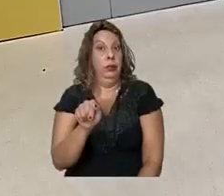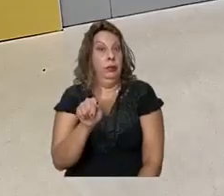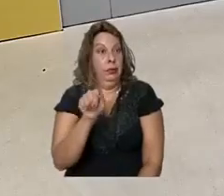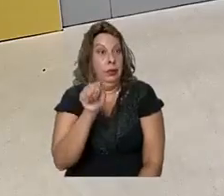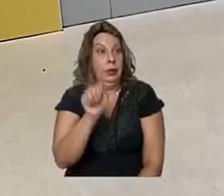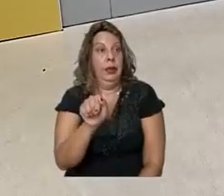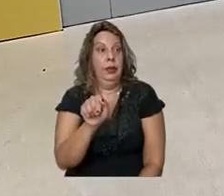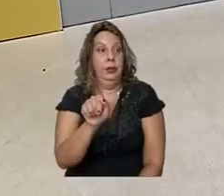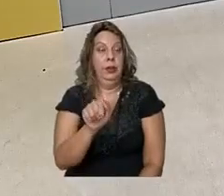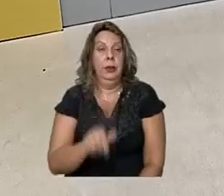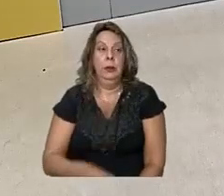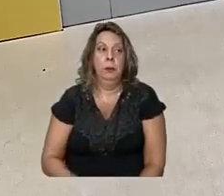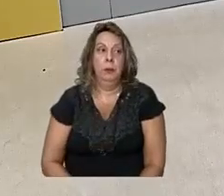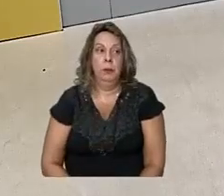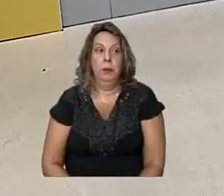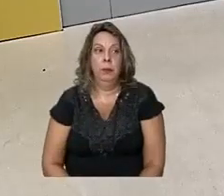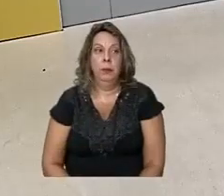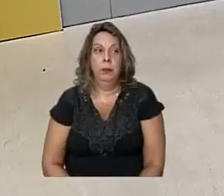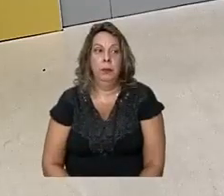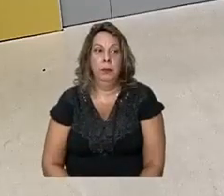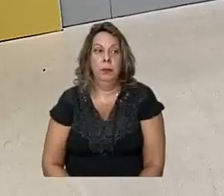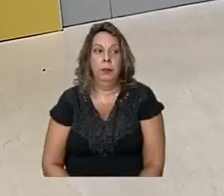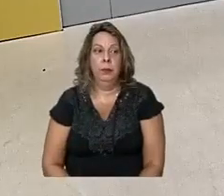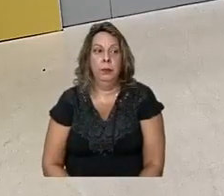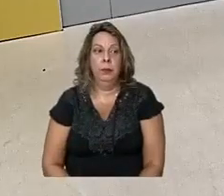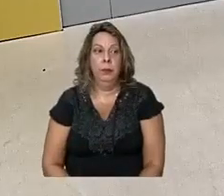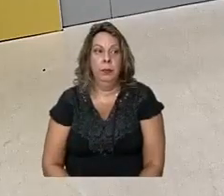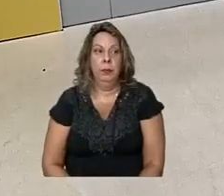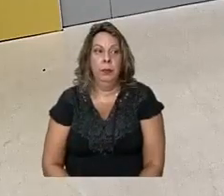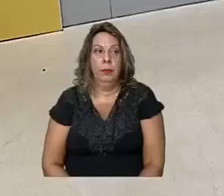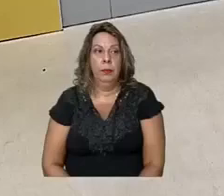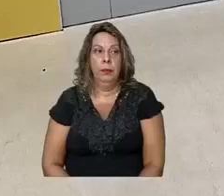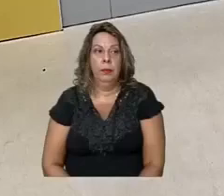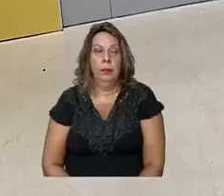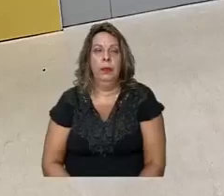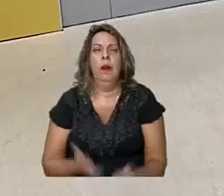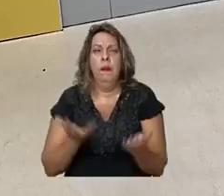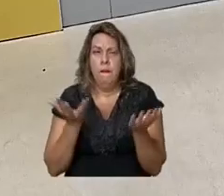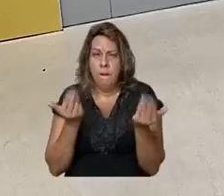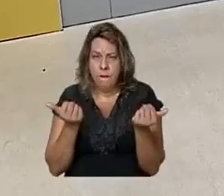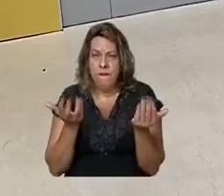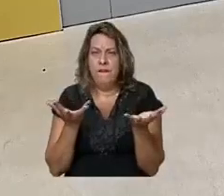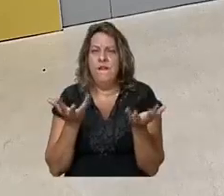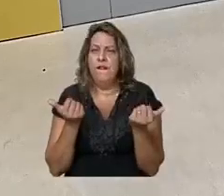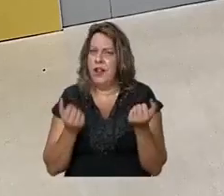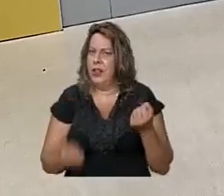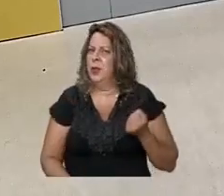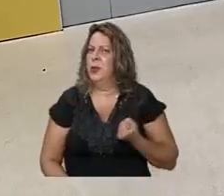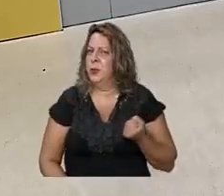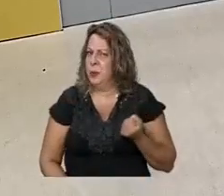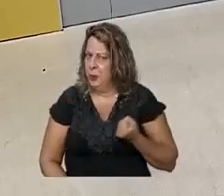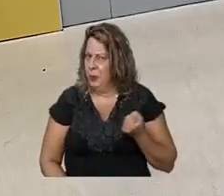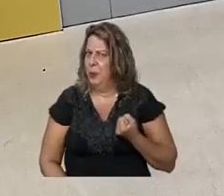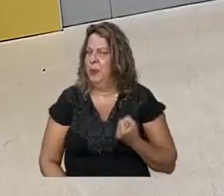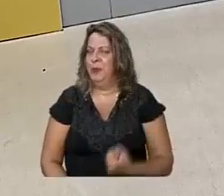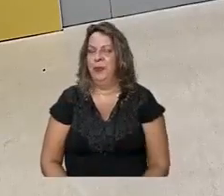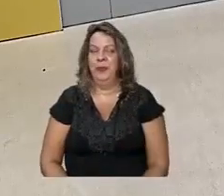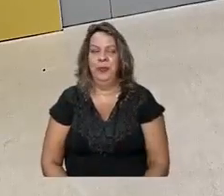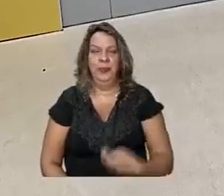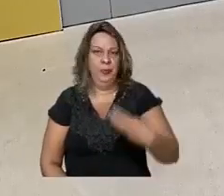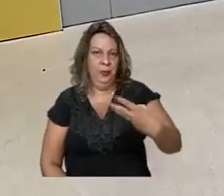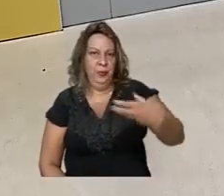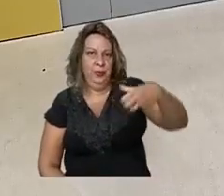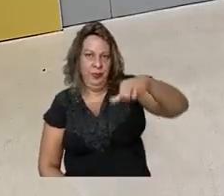7. 7, saiu número 7. Vem bolinha, vem bolinha, vem bolinha, chama que ela vem.